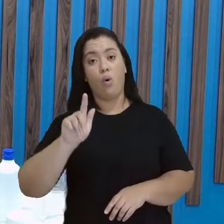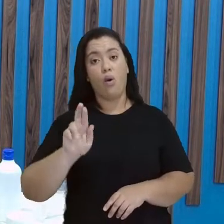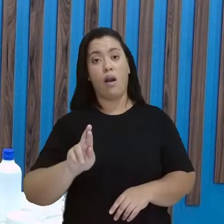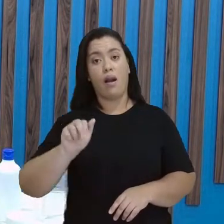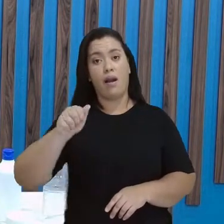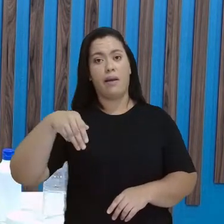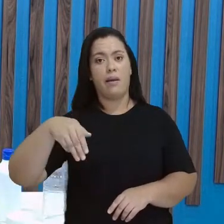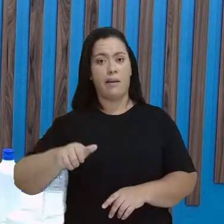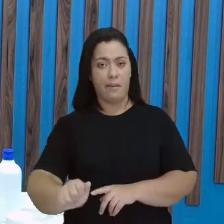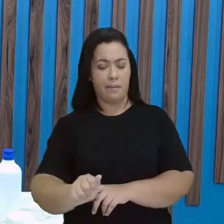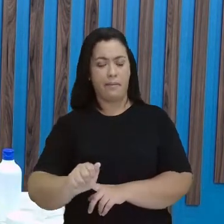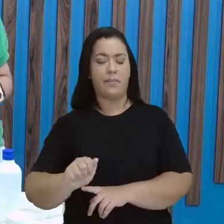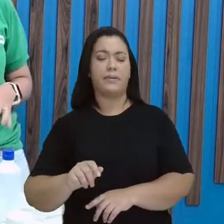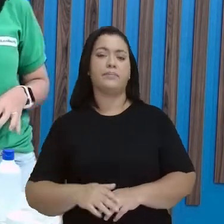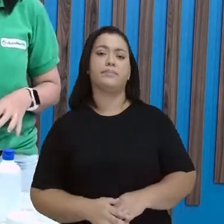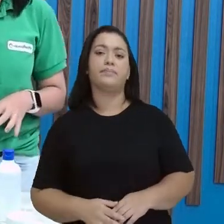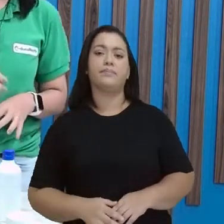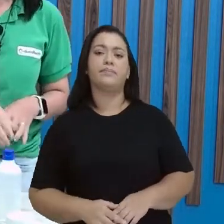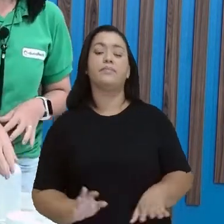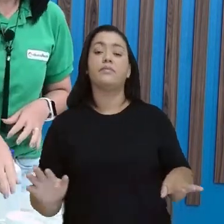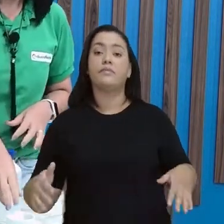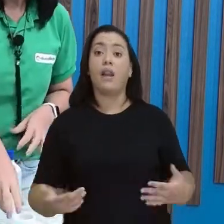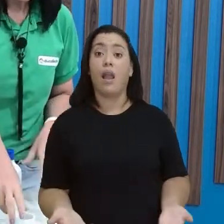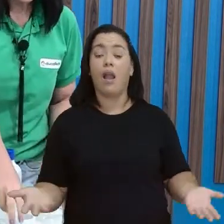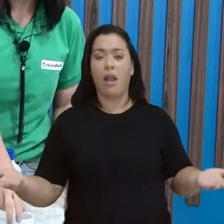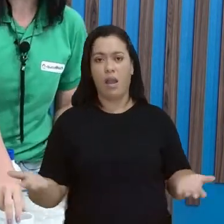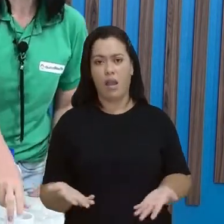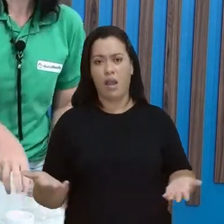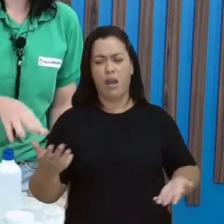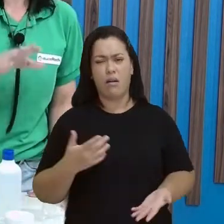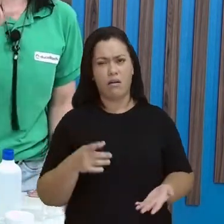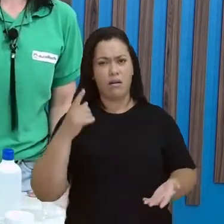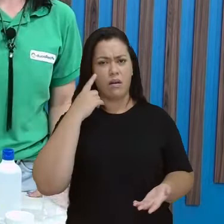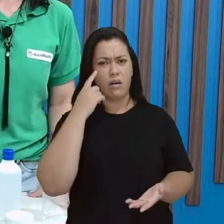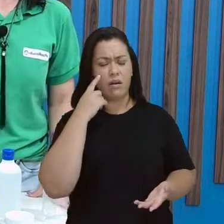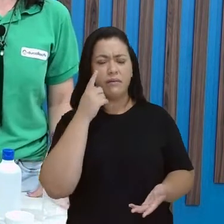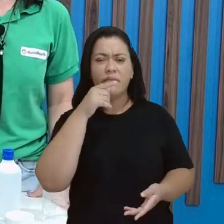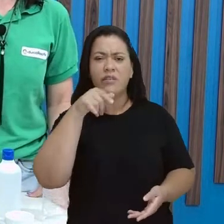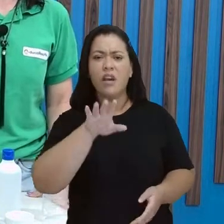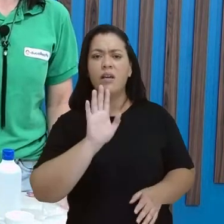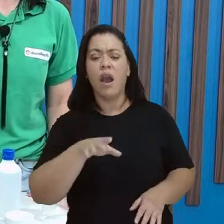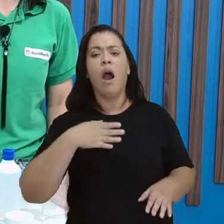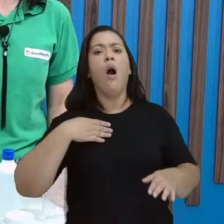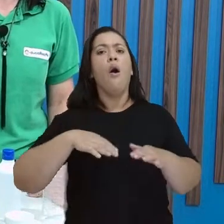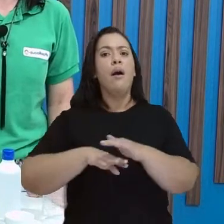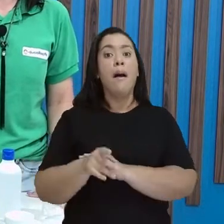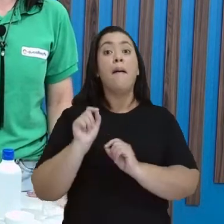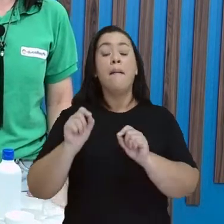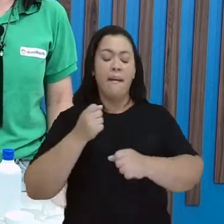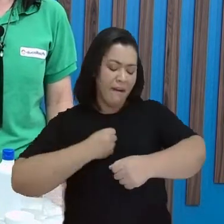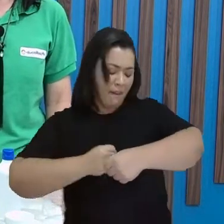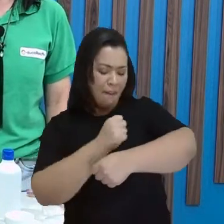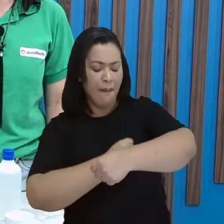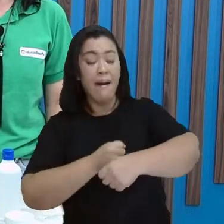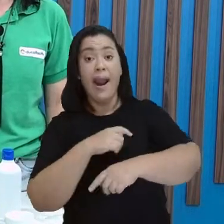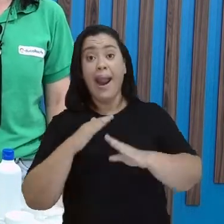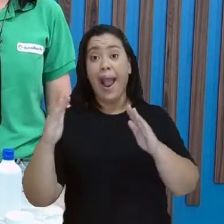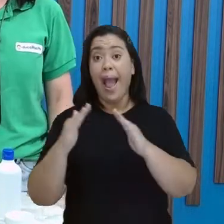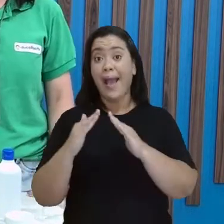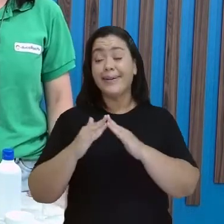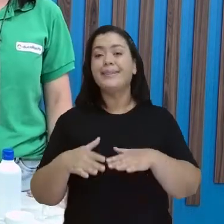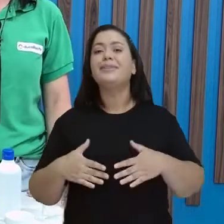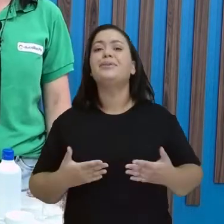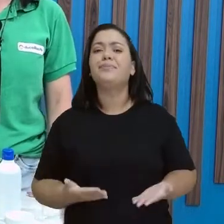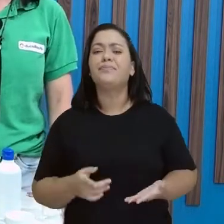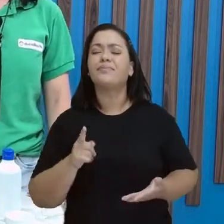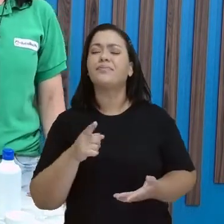disso? Quando eu olhar aqui agora, lembram, quem aí já está acostumado a fazer receitas em casa, né? Que